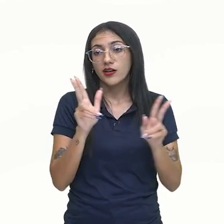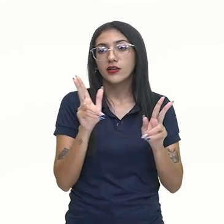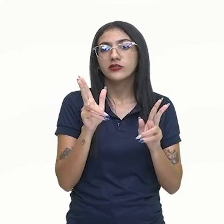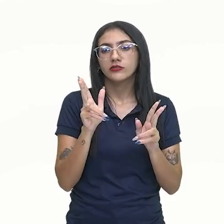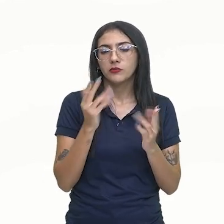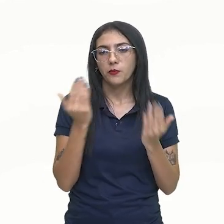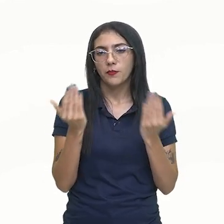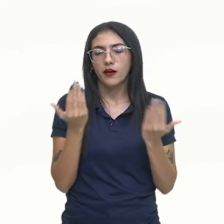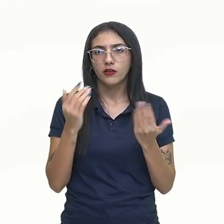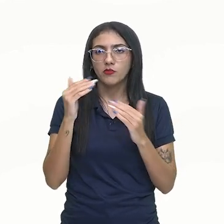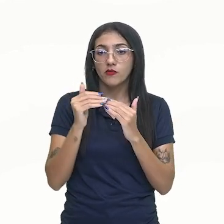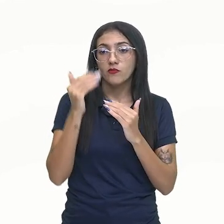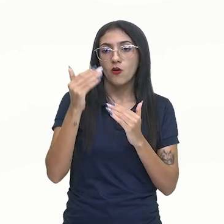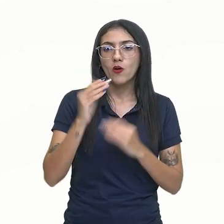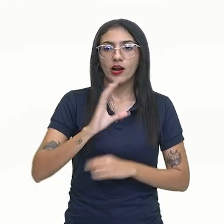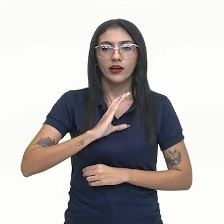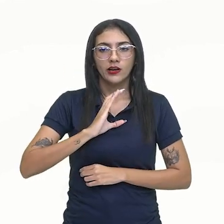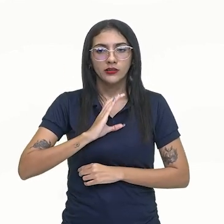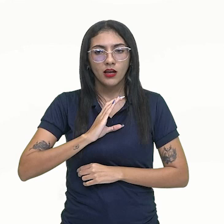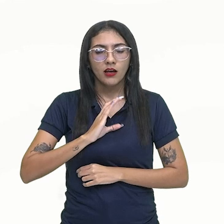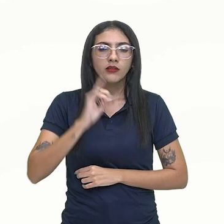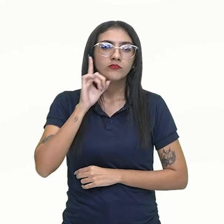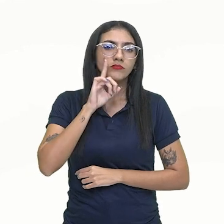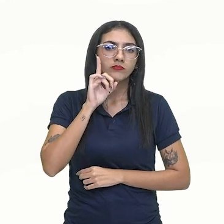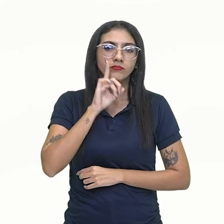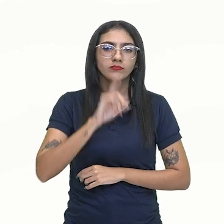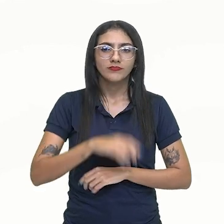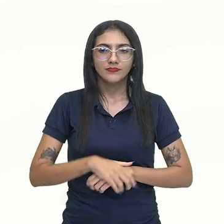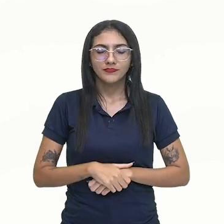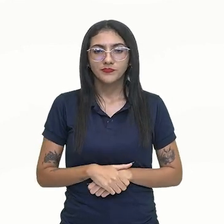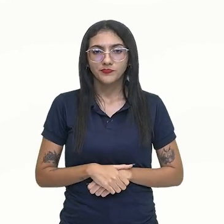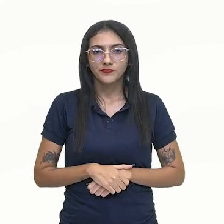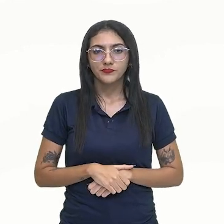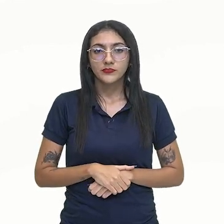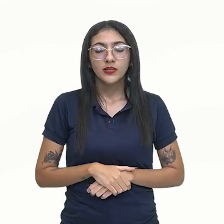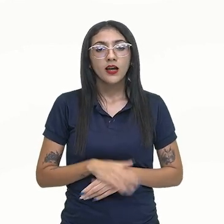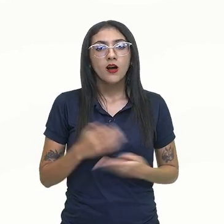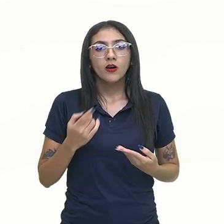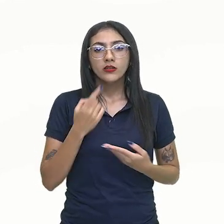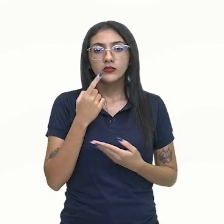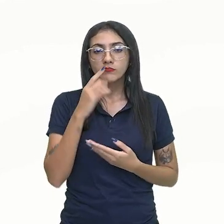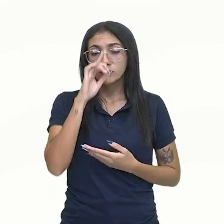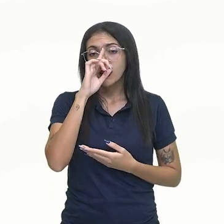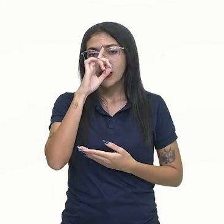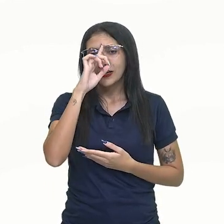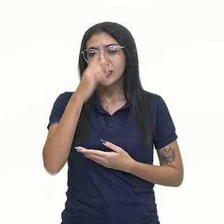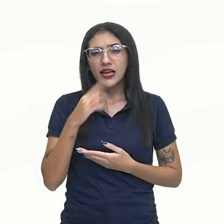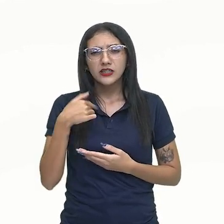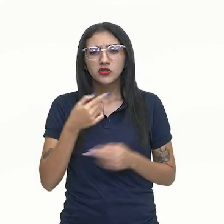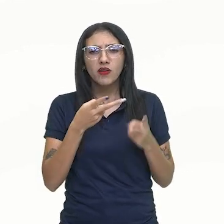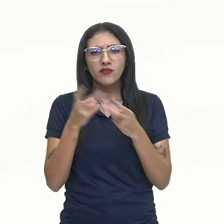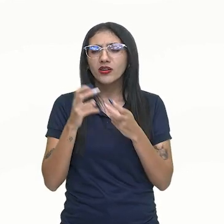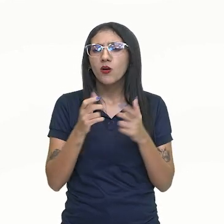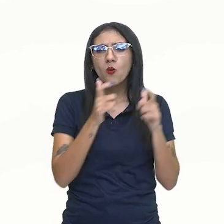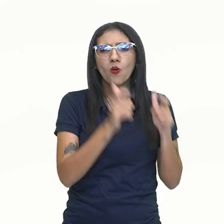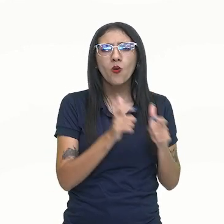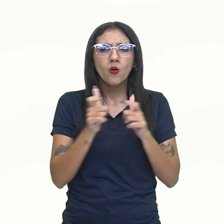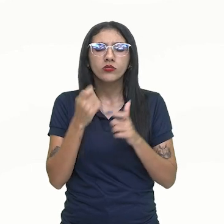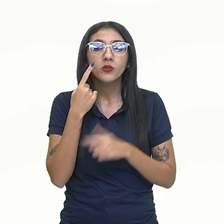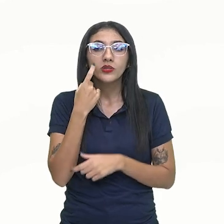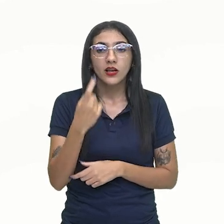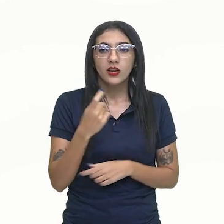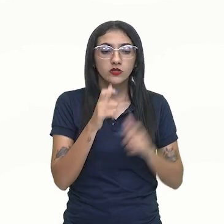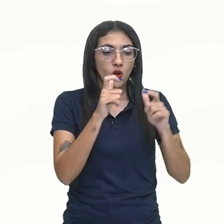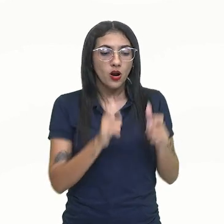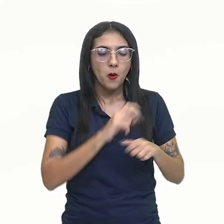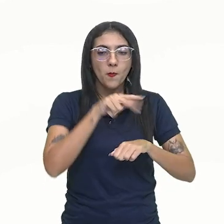ali ao Canadá e aos Estados Unidos. E aí nós temos quais são os destinos, né? Para onde é que essa população,